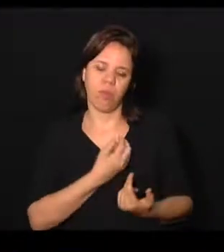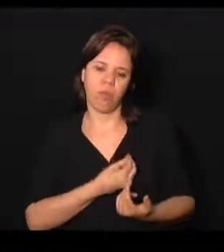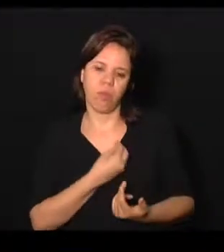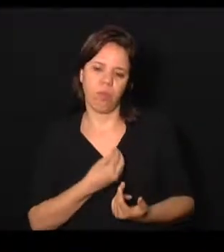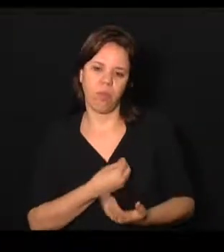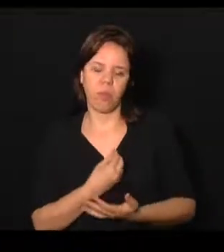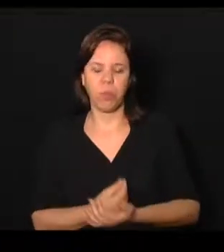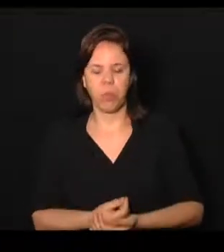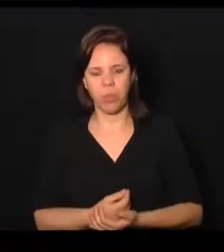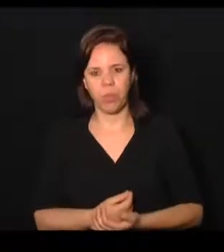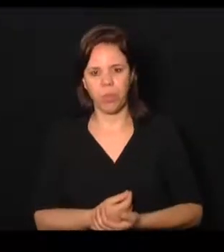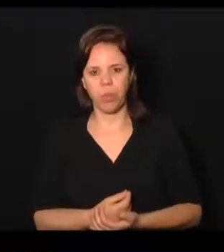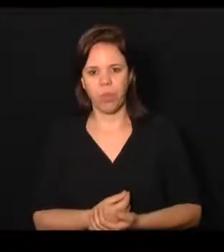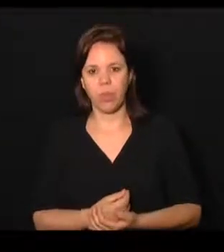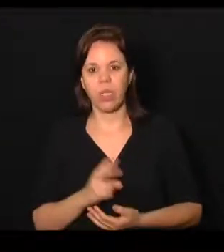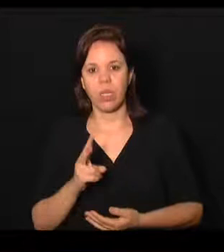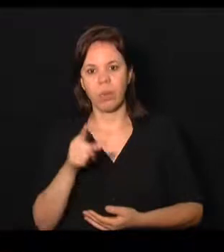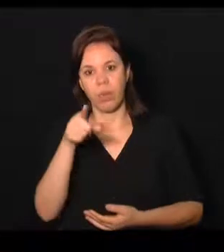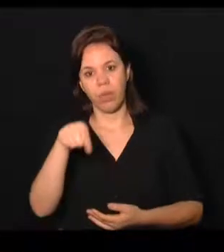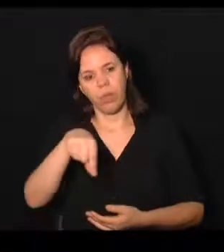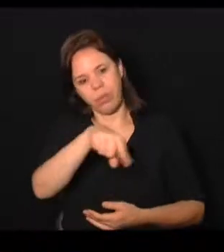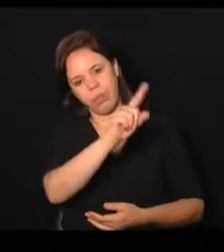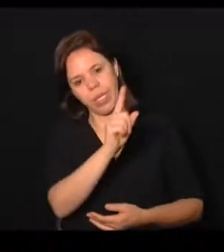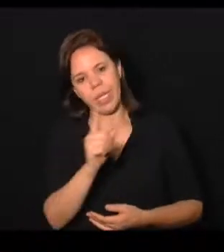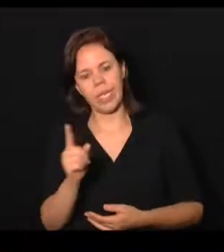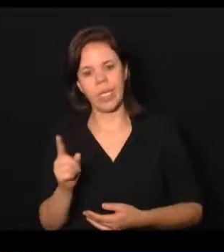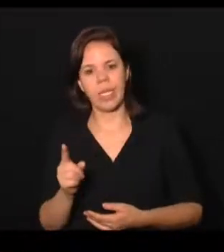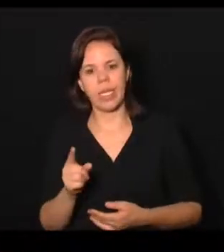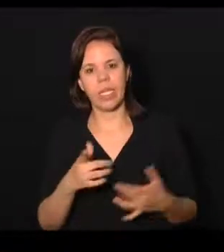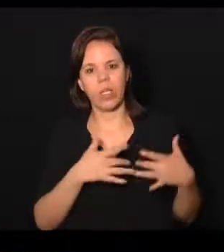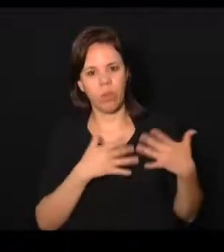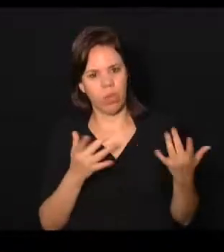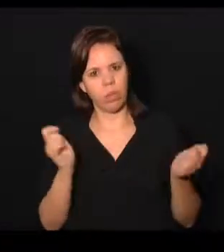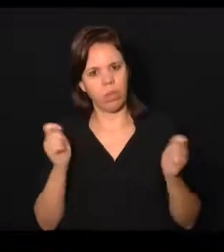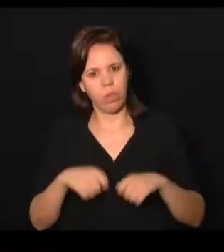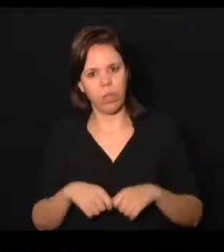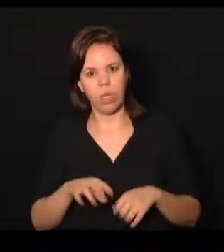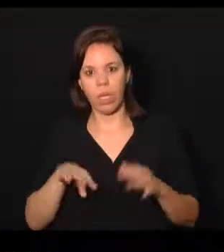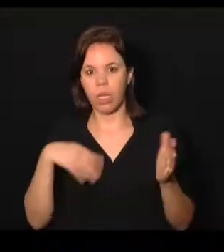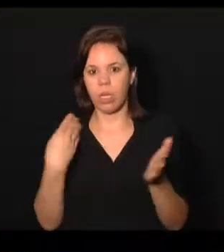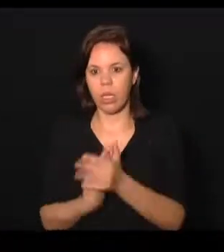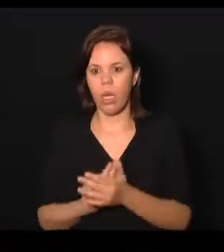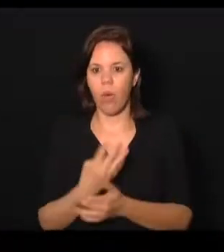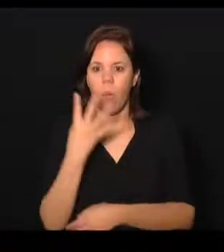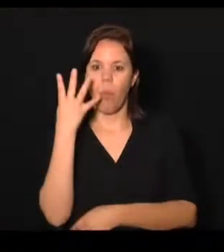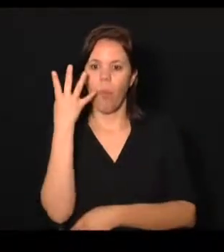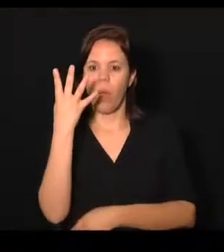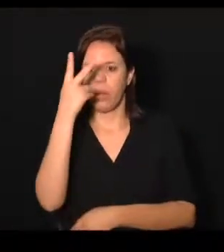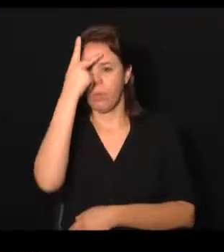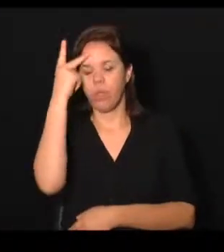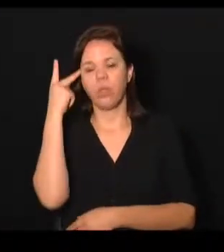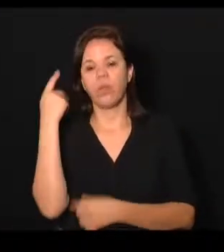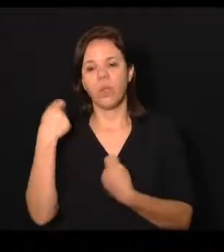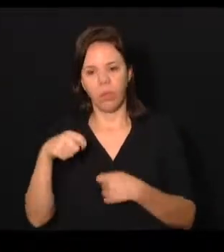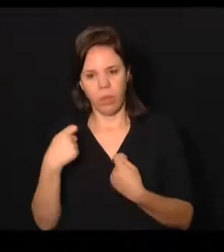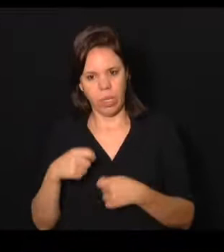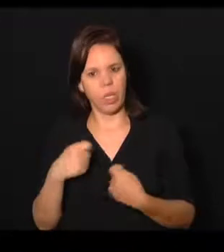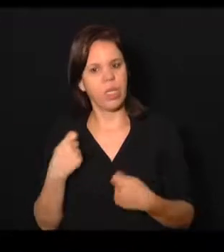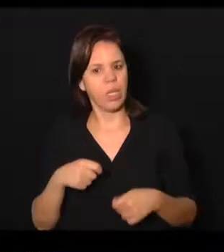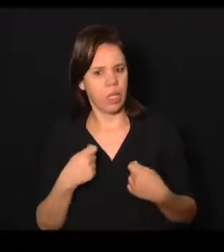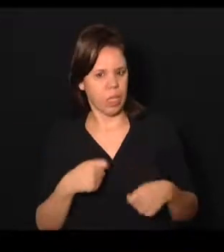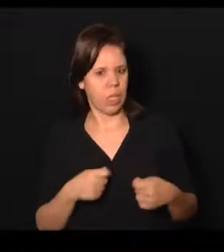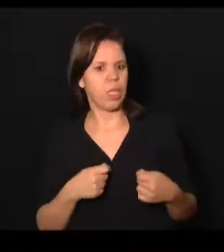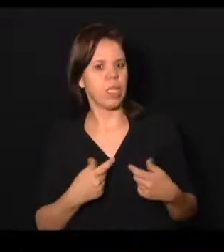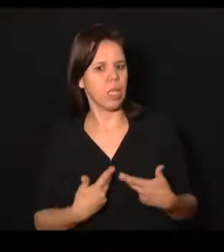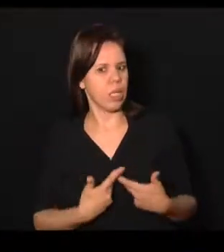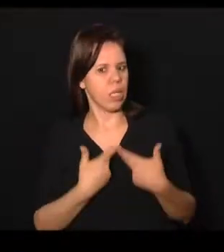lembra que cada vez que você vai doar sangue, é possível que você beneficie até 4 necessitados de sangue, porque essa bolsa ela